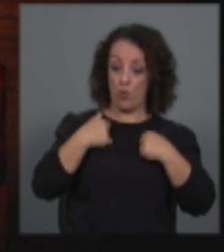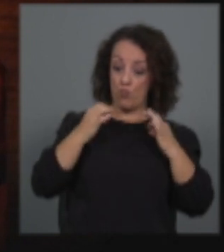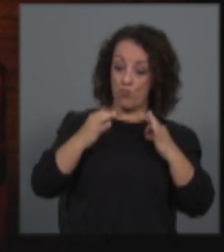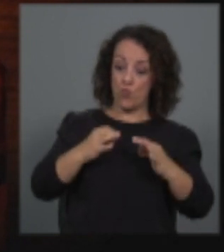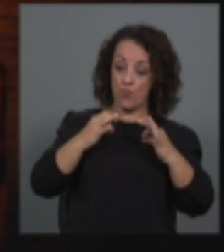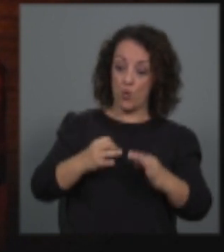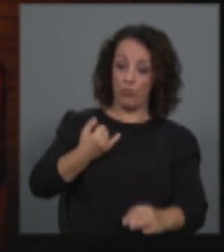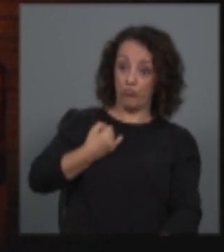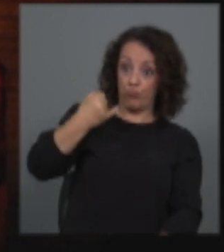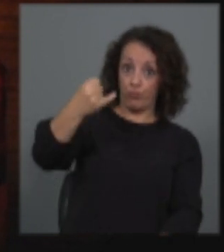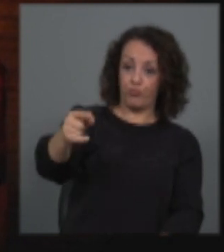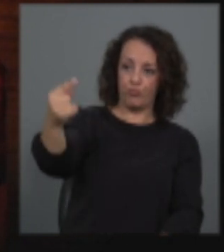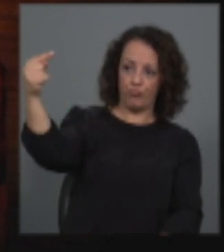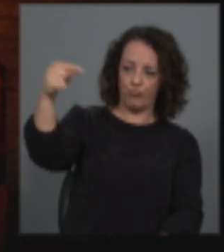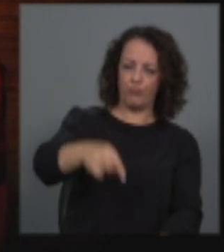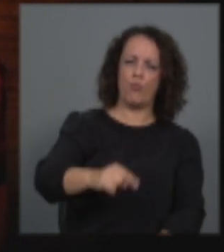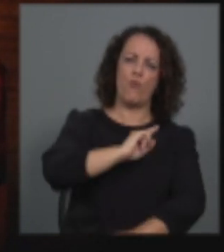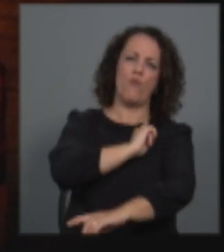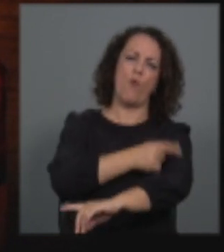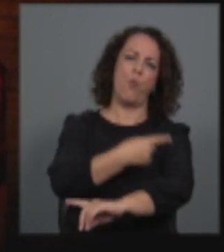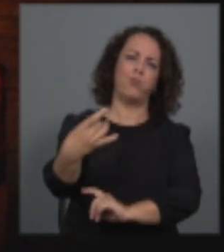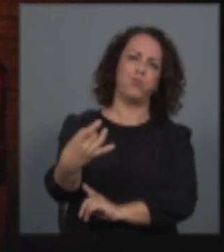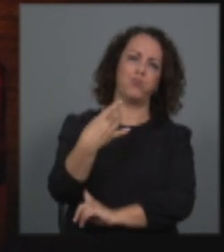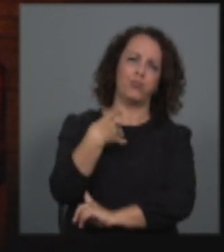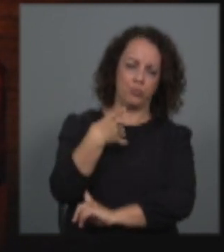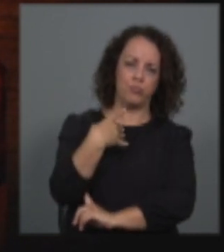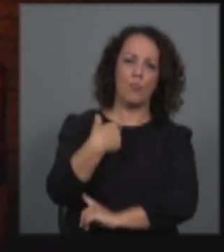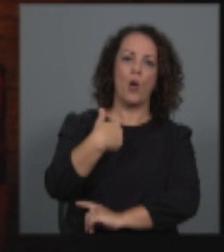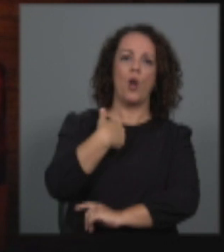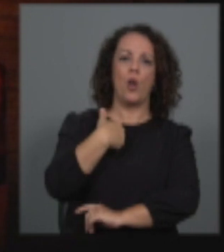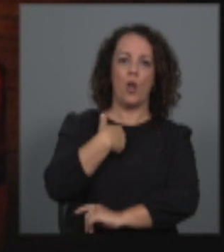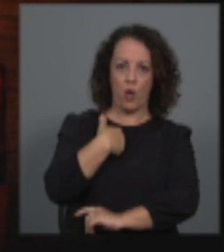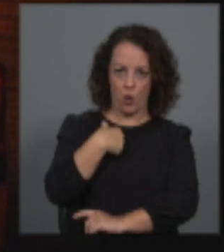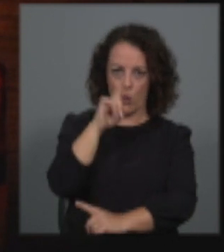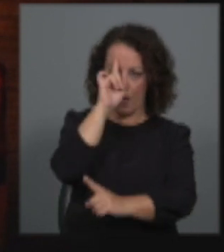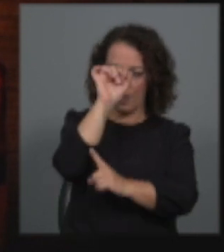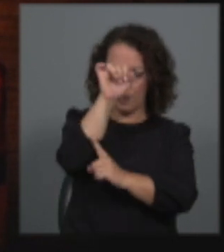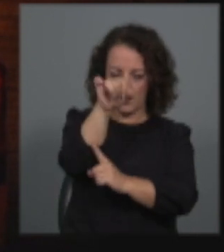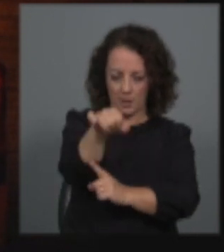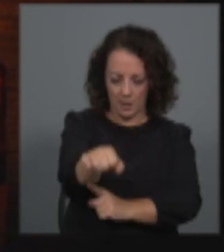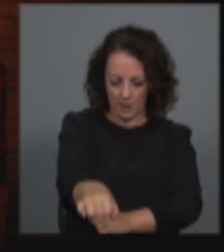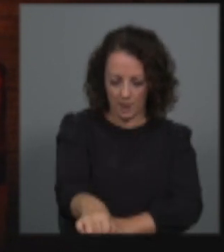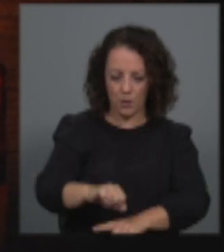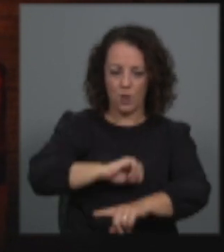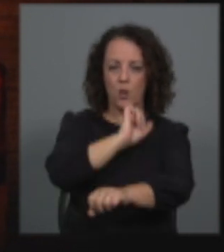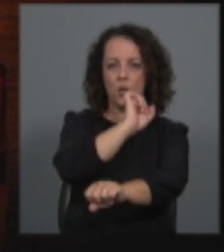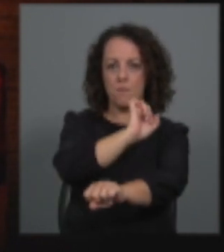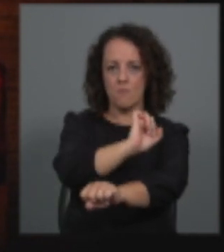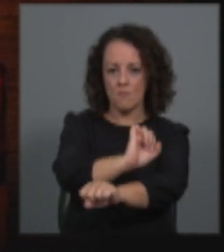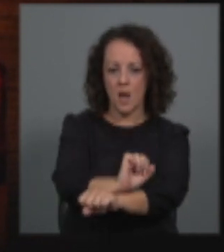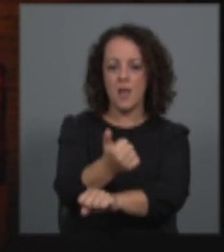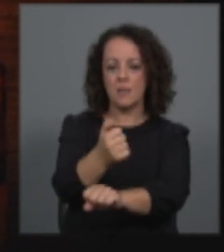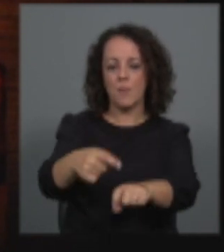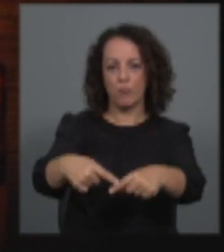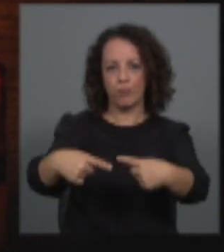forte do que eu, diante do qual eu não sou digno de me inclinar para desatar as correias das suas